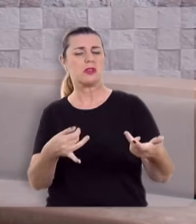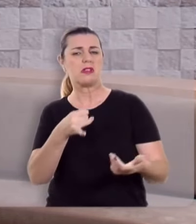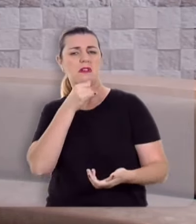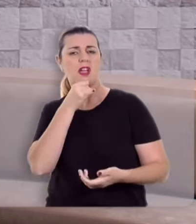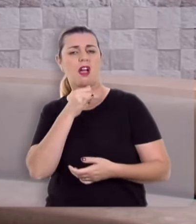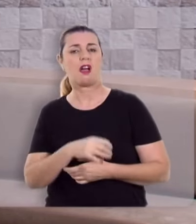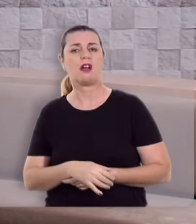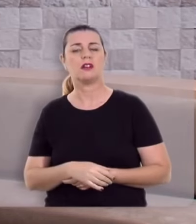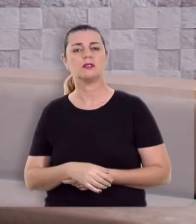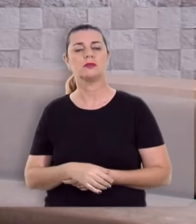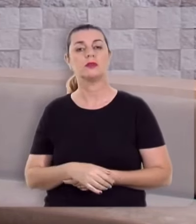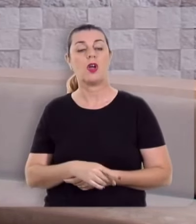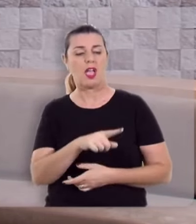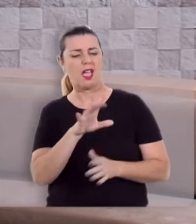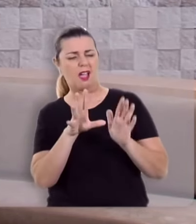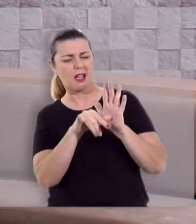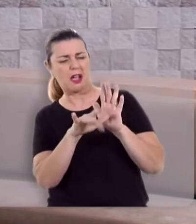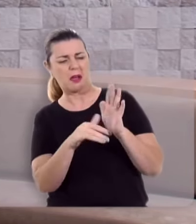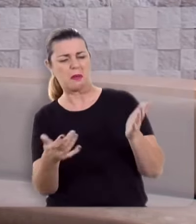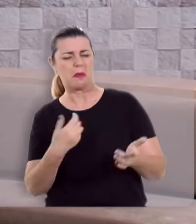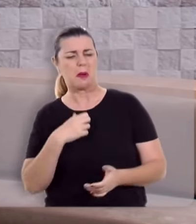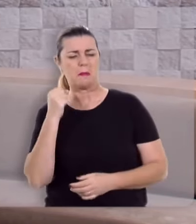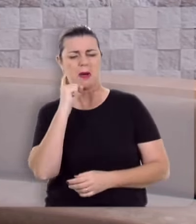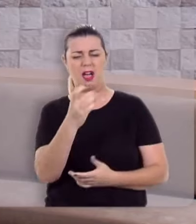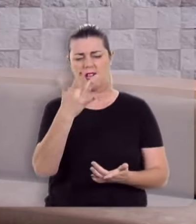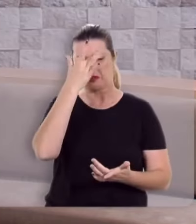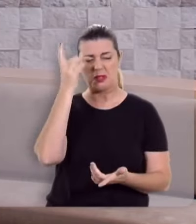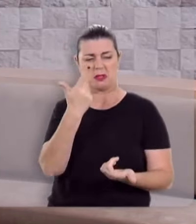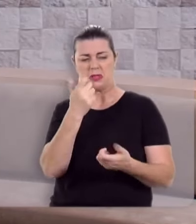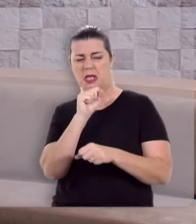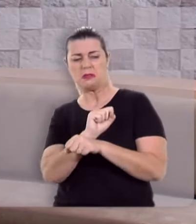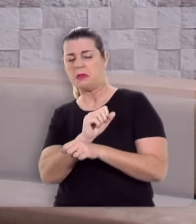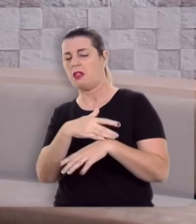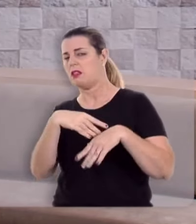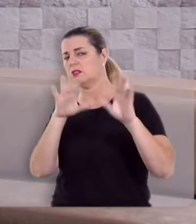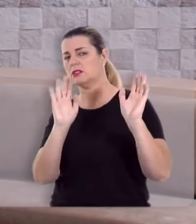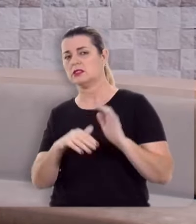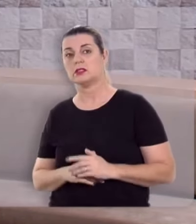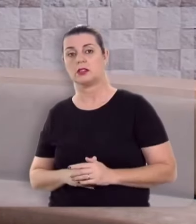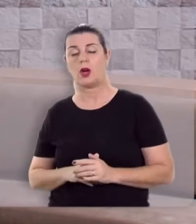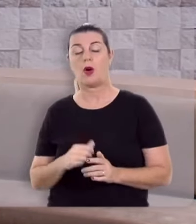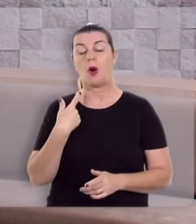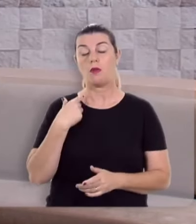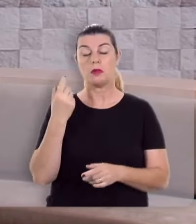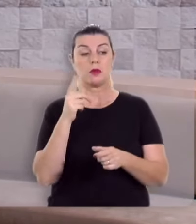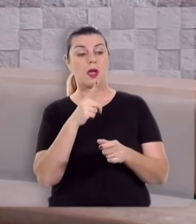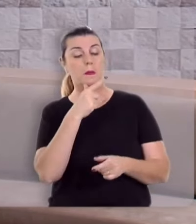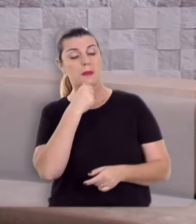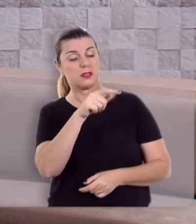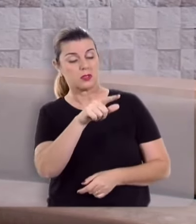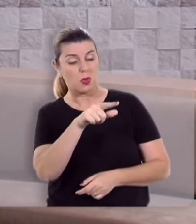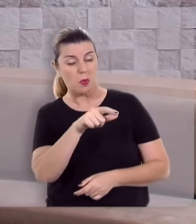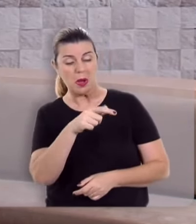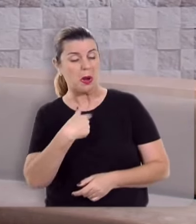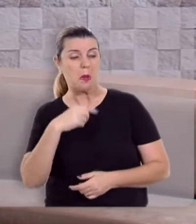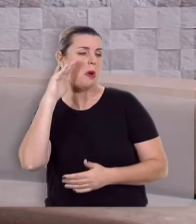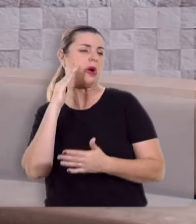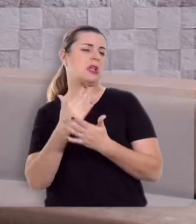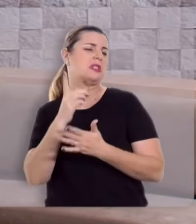Ou talvez você diga, isso aí é um criminoso, bárbaro, para ele não tem esperança não. Ou talvez você diga, isso aí é um ateu que